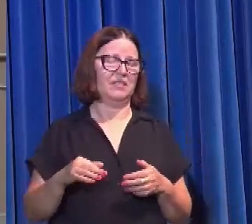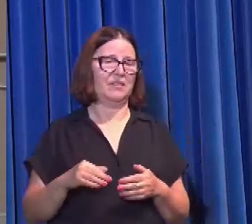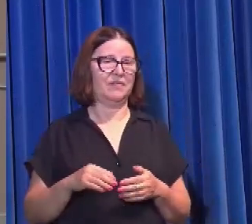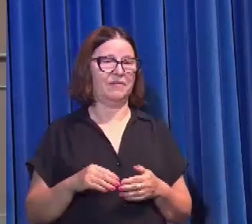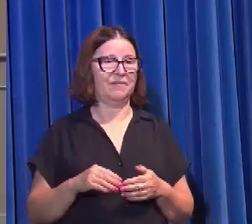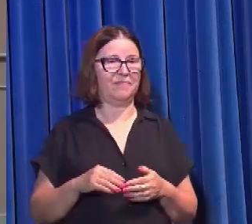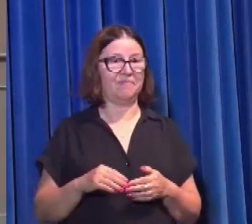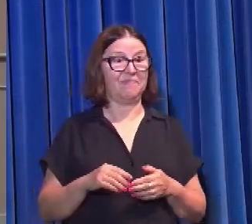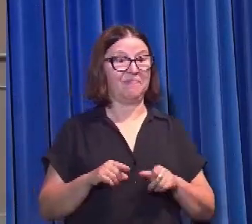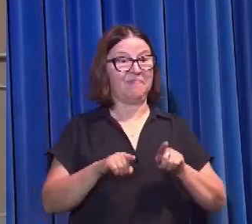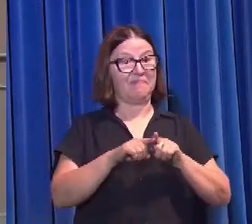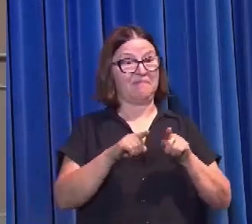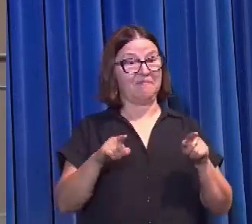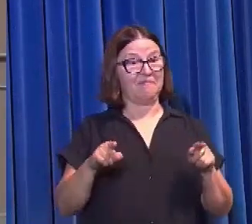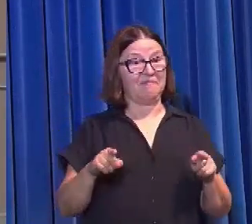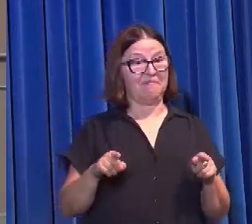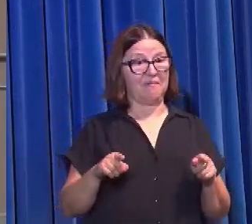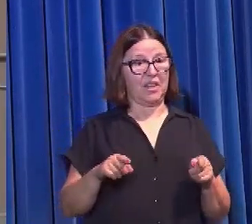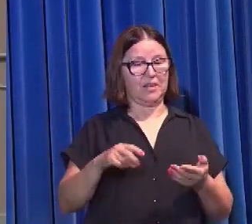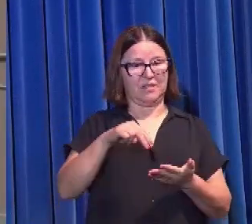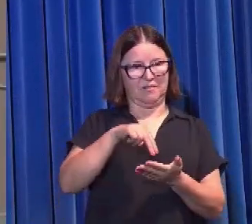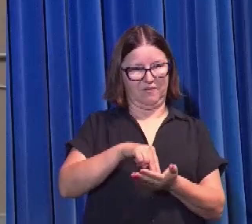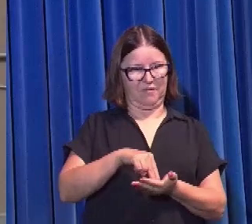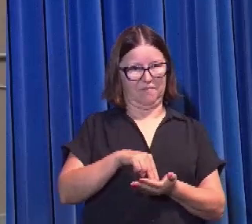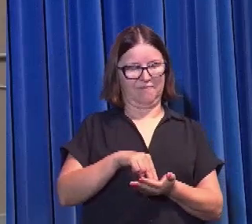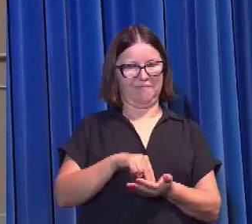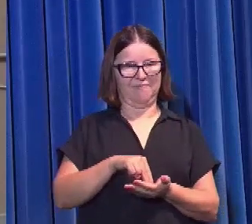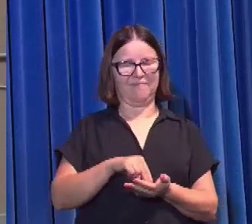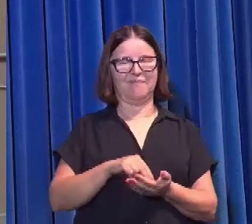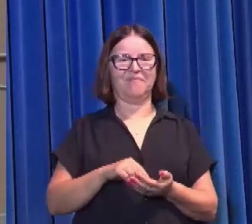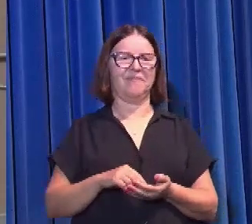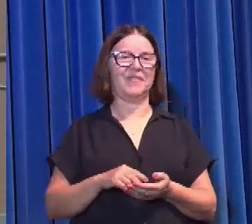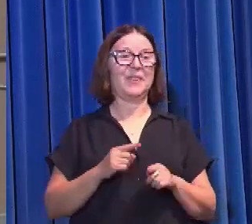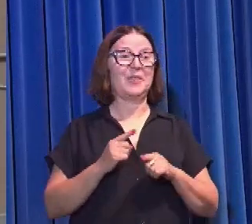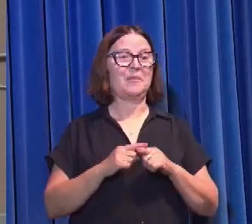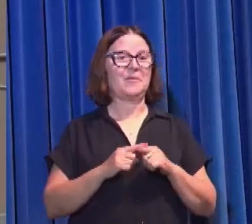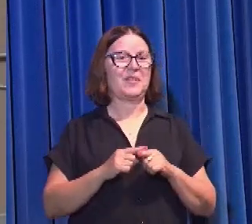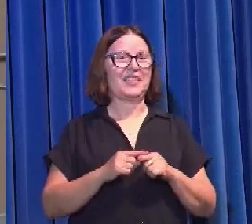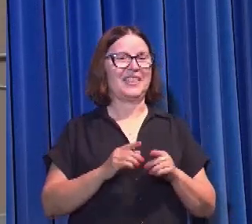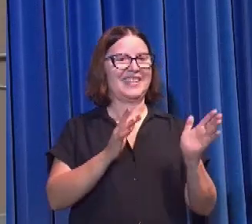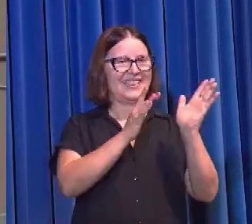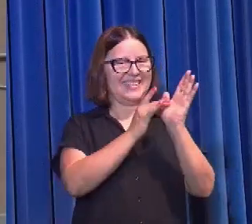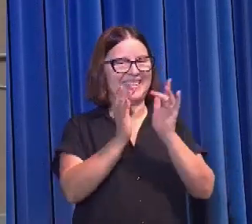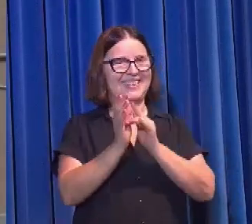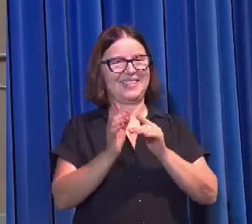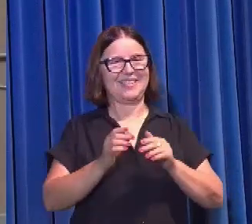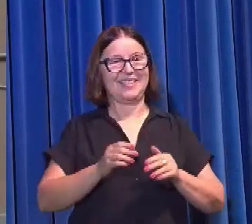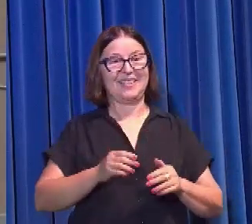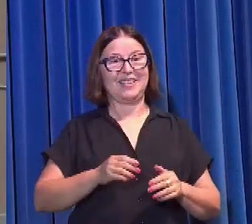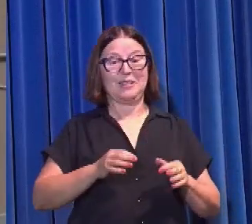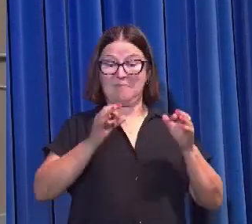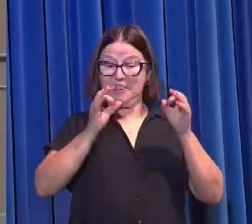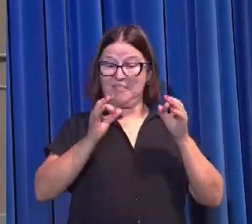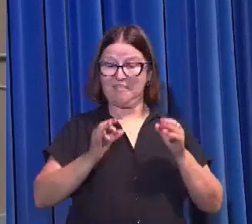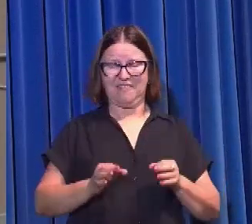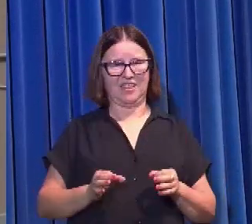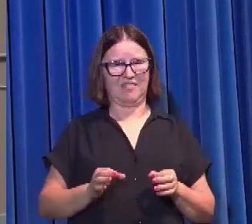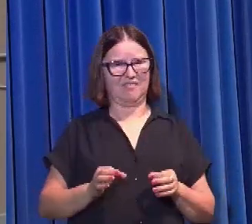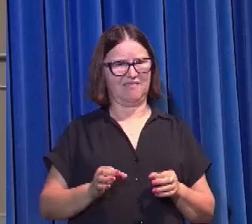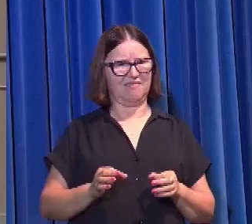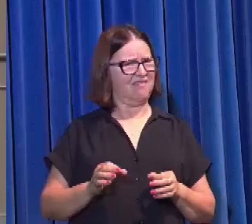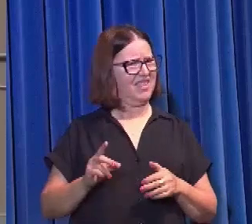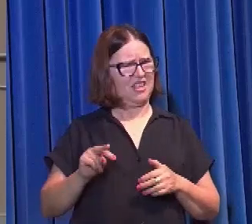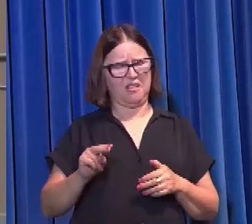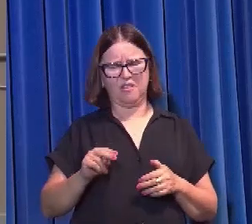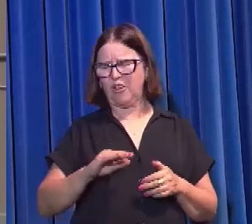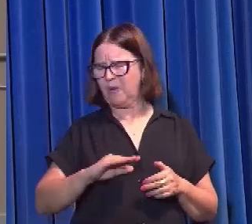homens. Mas Ele não oscilou. Porque Ele é o varão perfeito. Ele não era como um menino jogado para lá e para